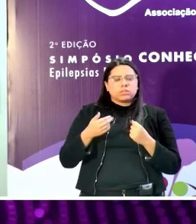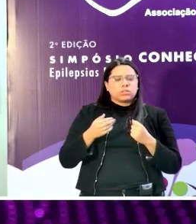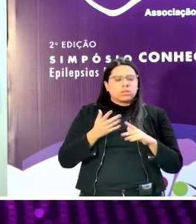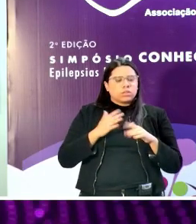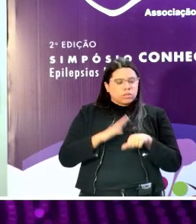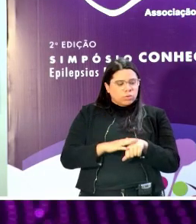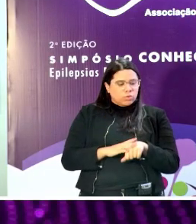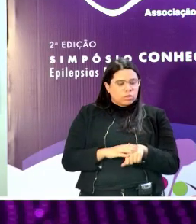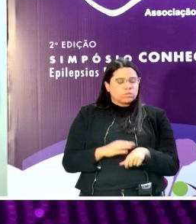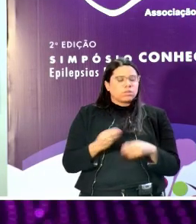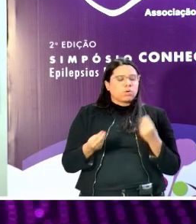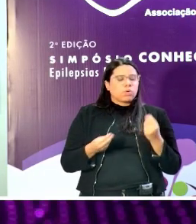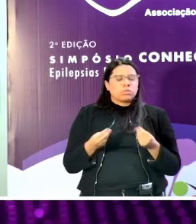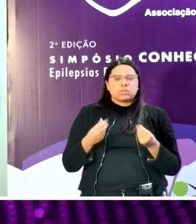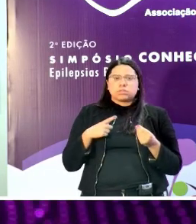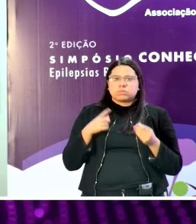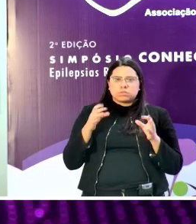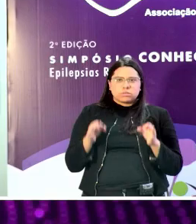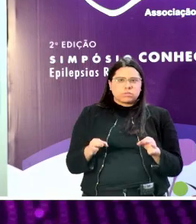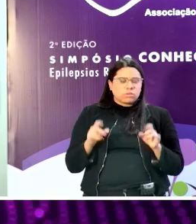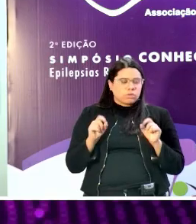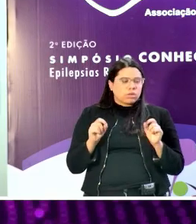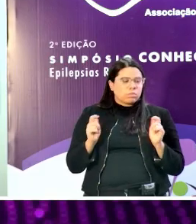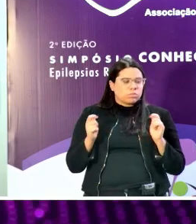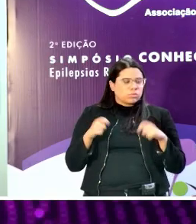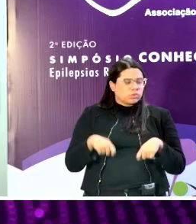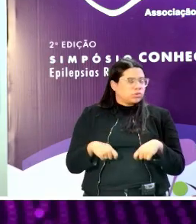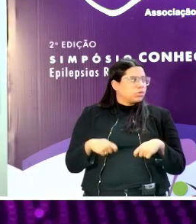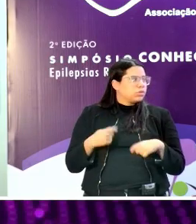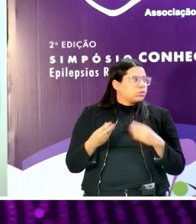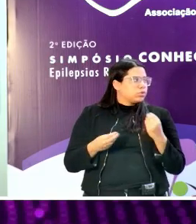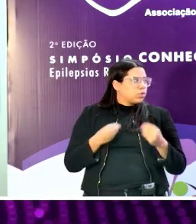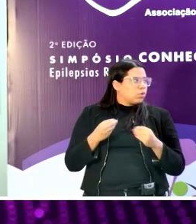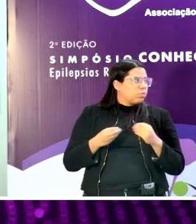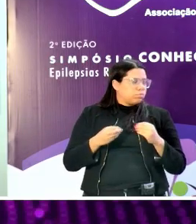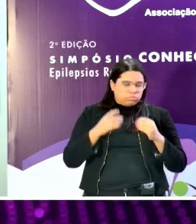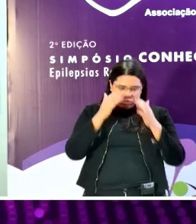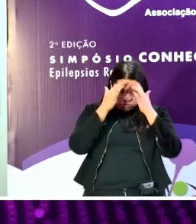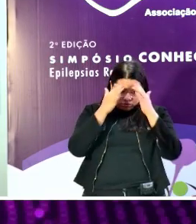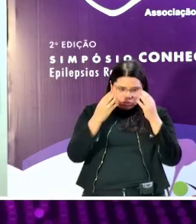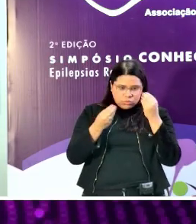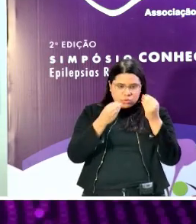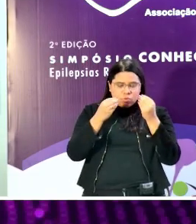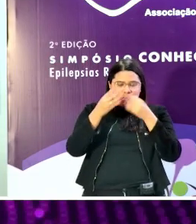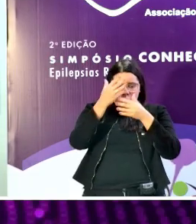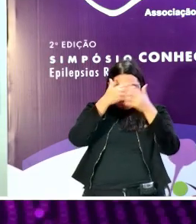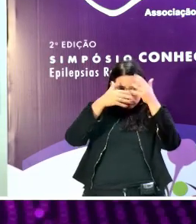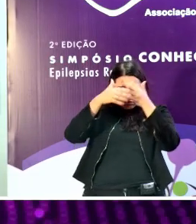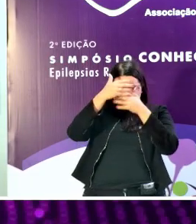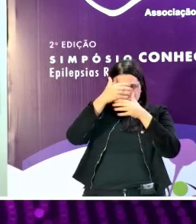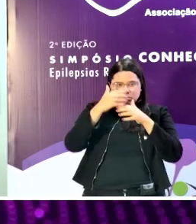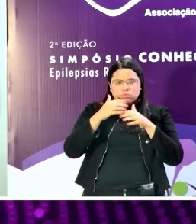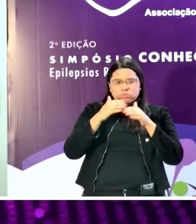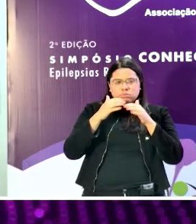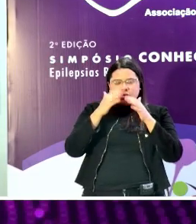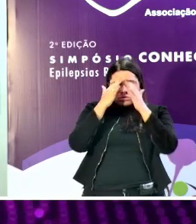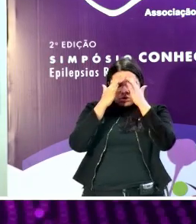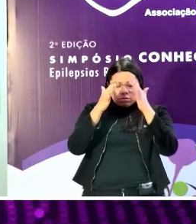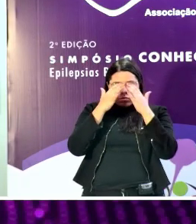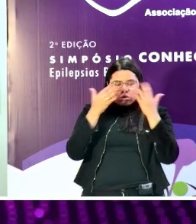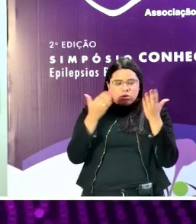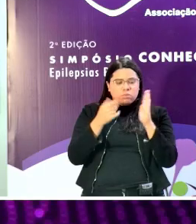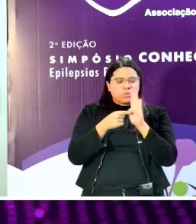base dessa doença, com certeza, é o potencial de ação dos neurônios, né? A forma que eles se comunicam dentro do nosso cérebro. Então, eu trouxe